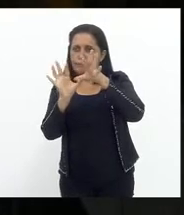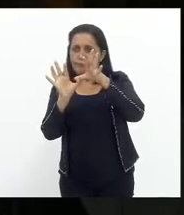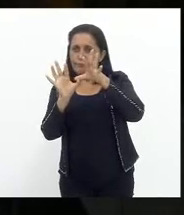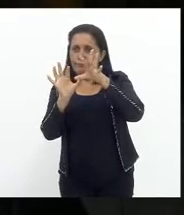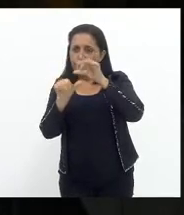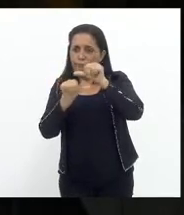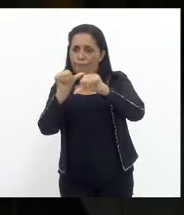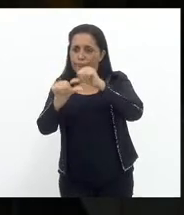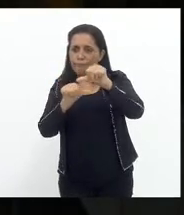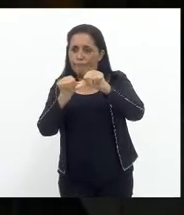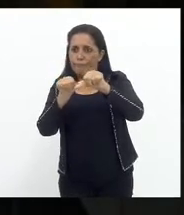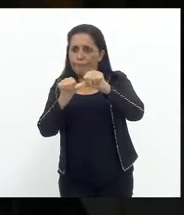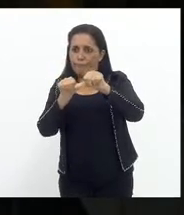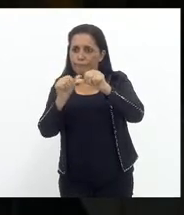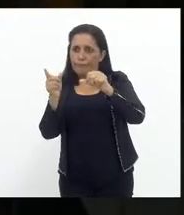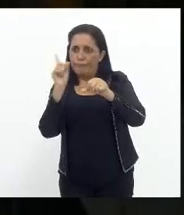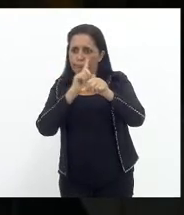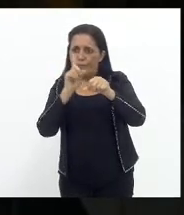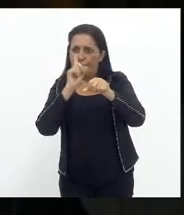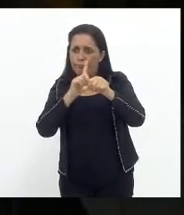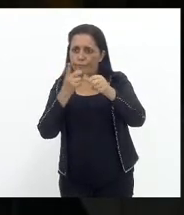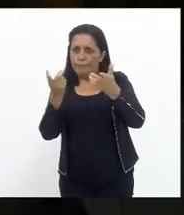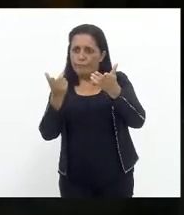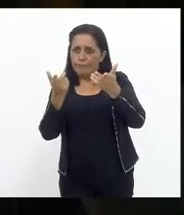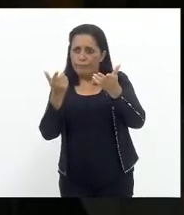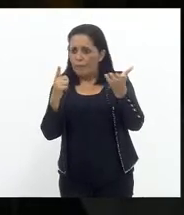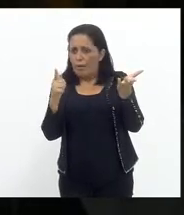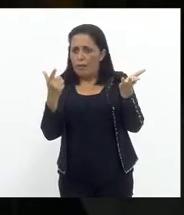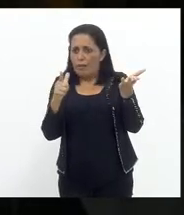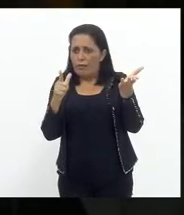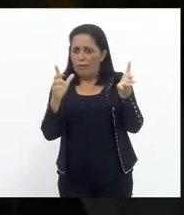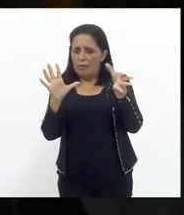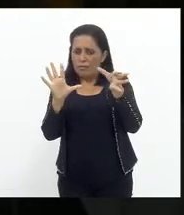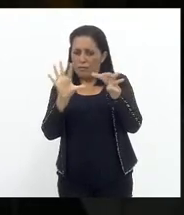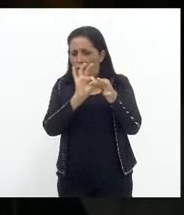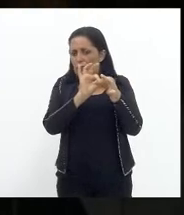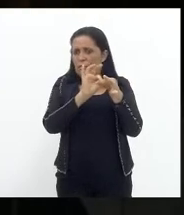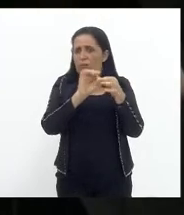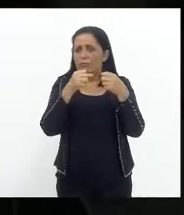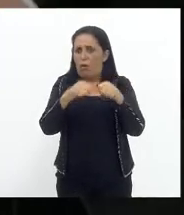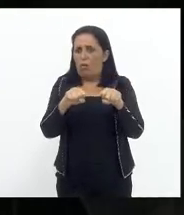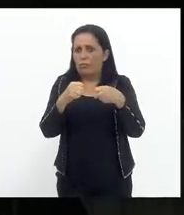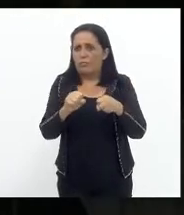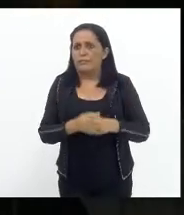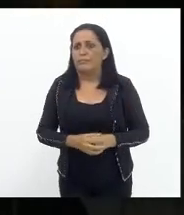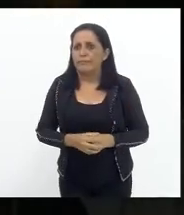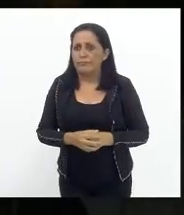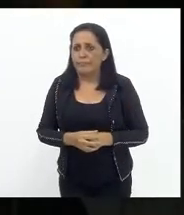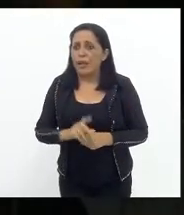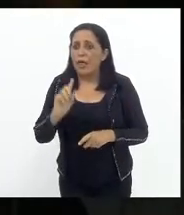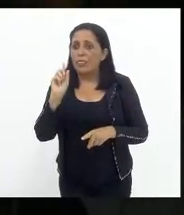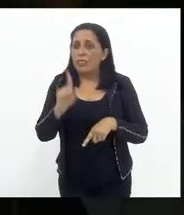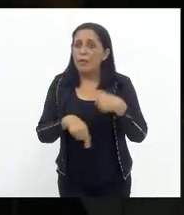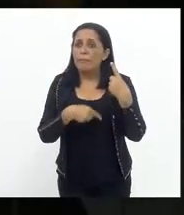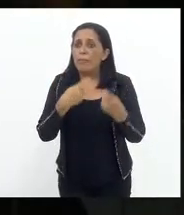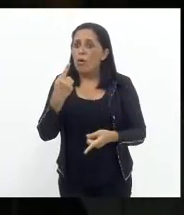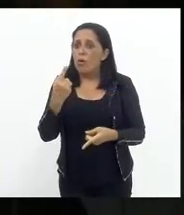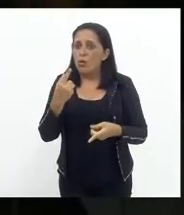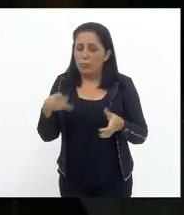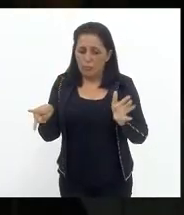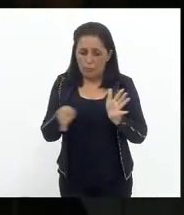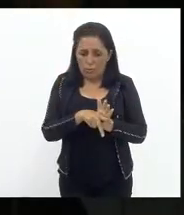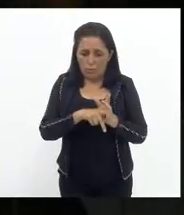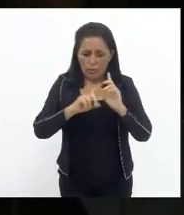adulterado, quando nem lacre existe para moto. Depois, quando o